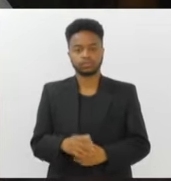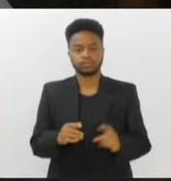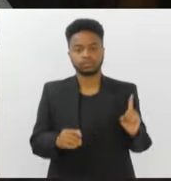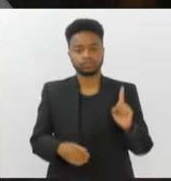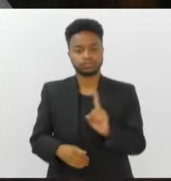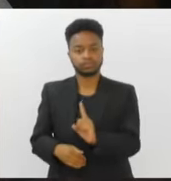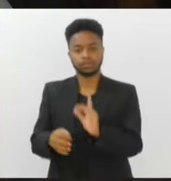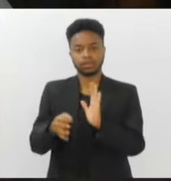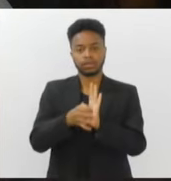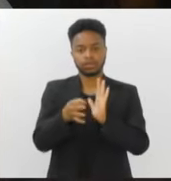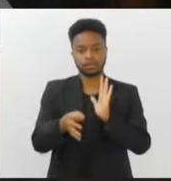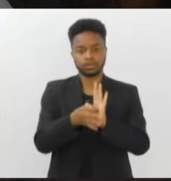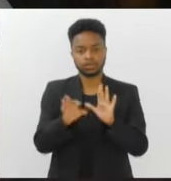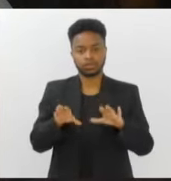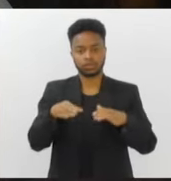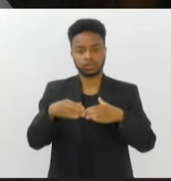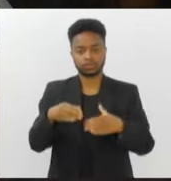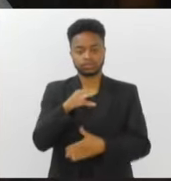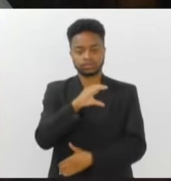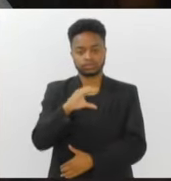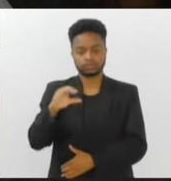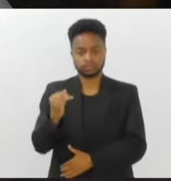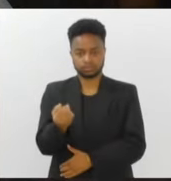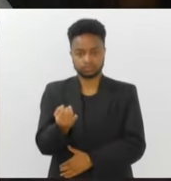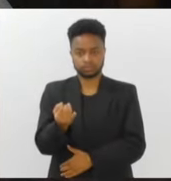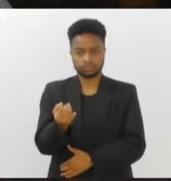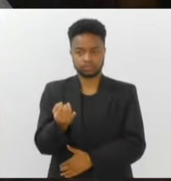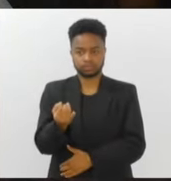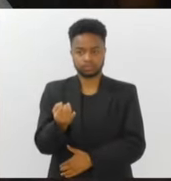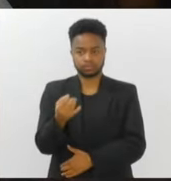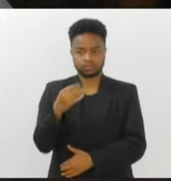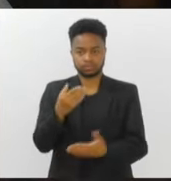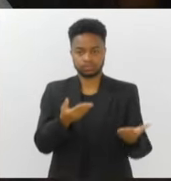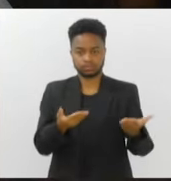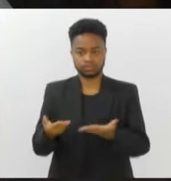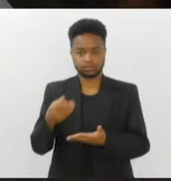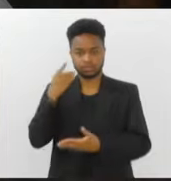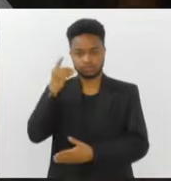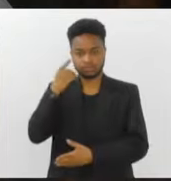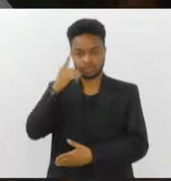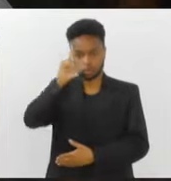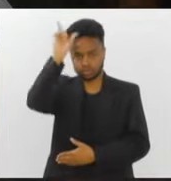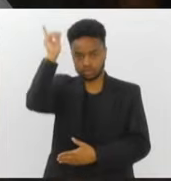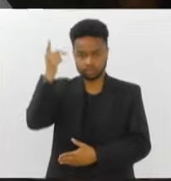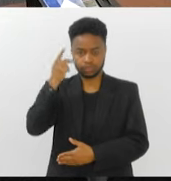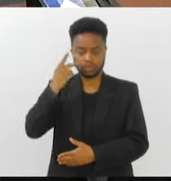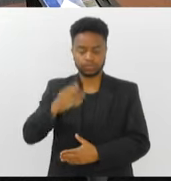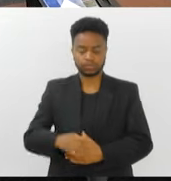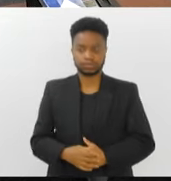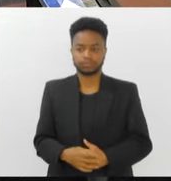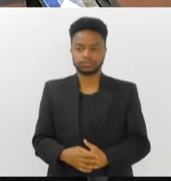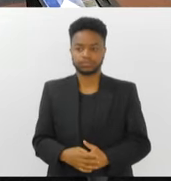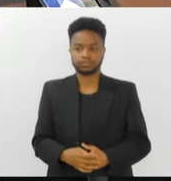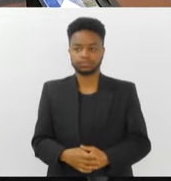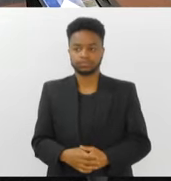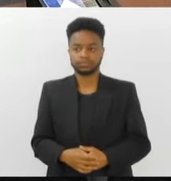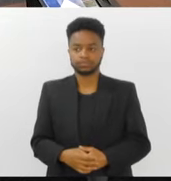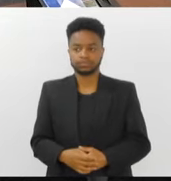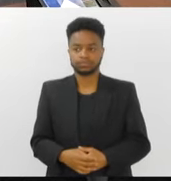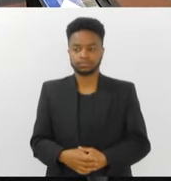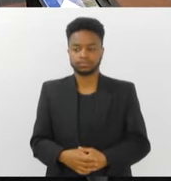pela Comissão de Constituição e Justiça. Deputado Luiz Paulo, por favor. Senhor